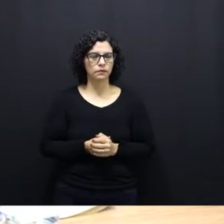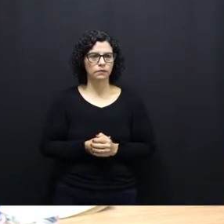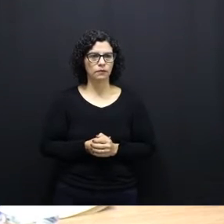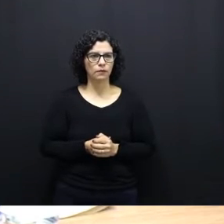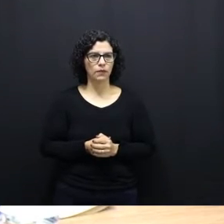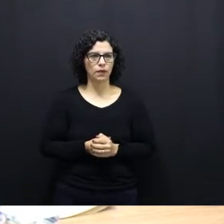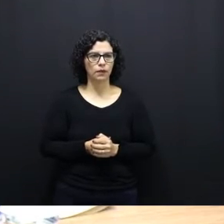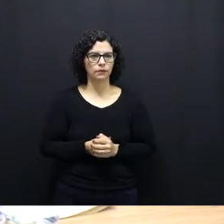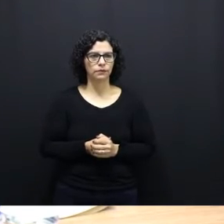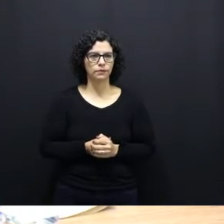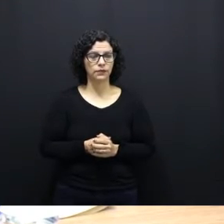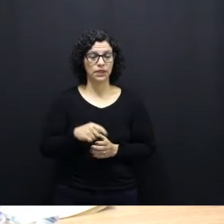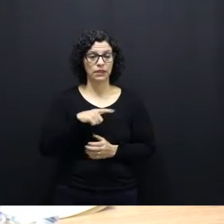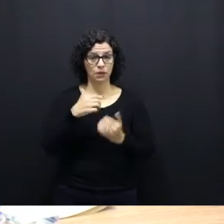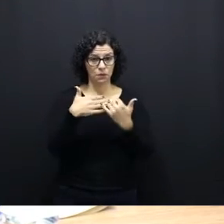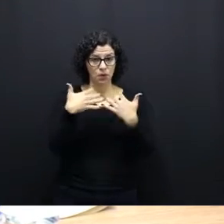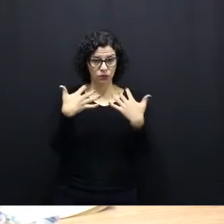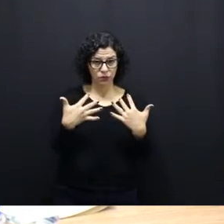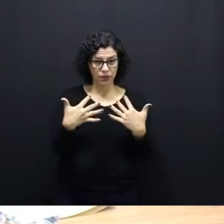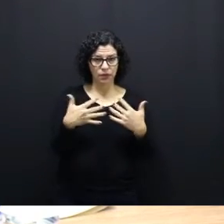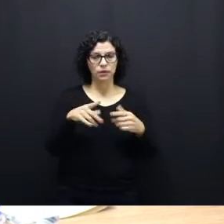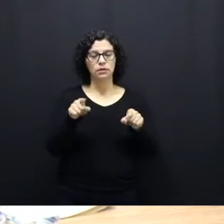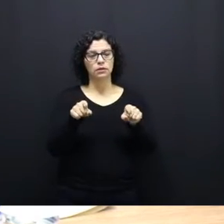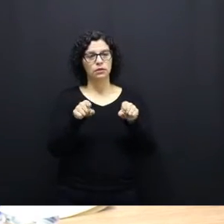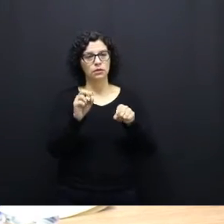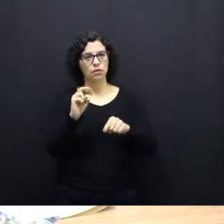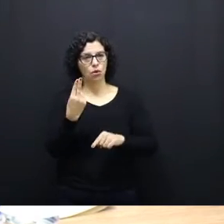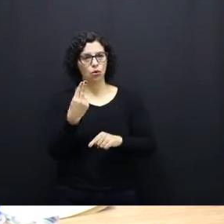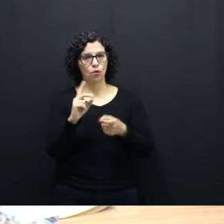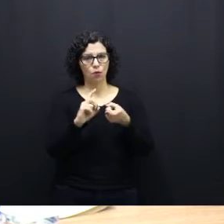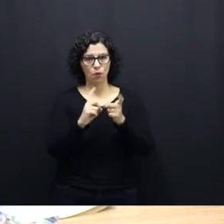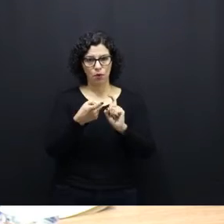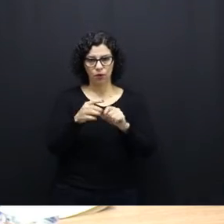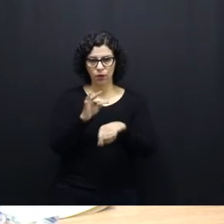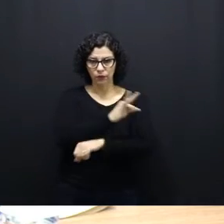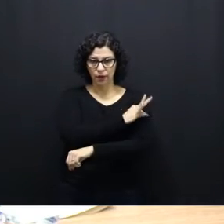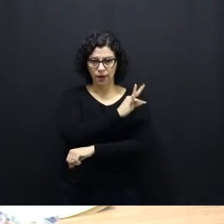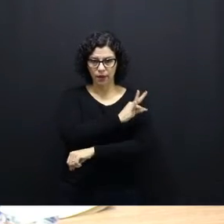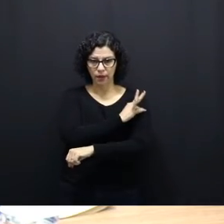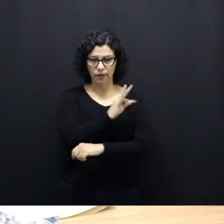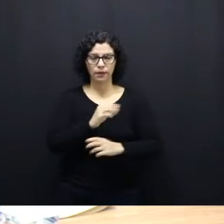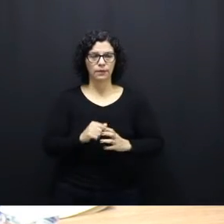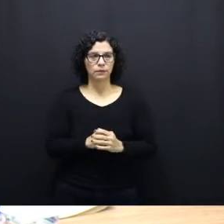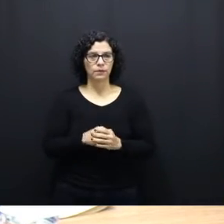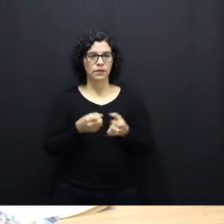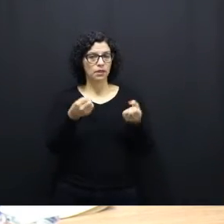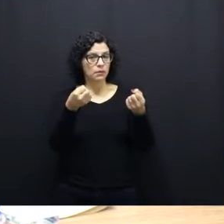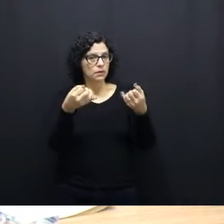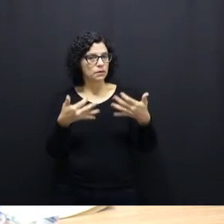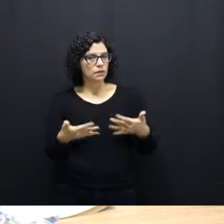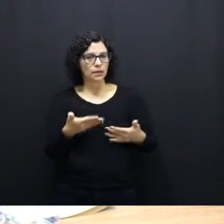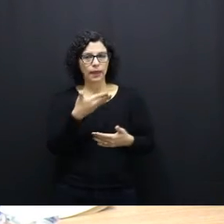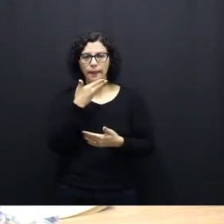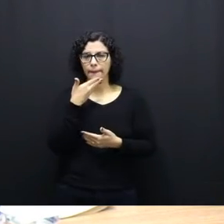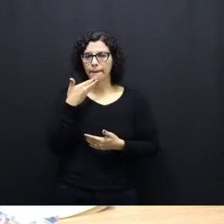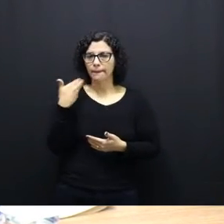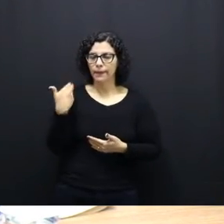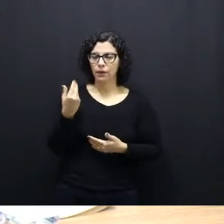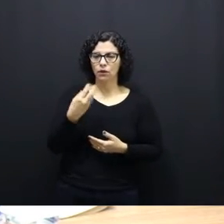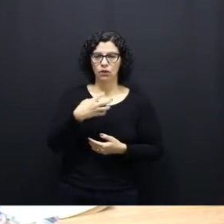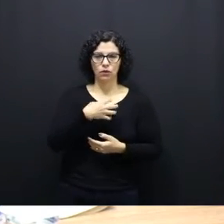aí ou uma audiência pública ou uma reunião técnica para explicar melhor Quais